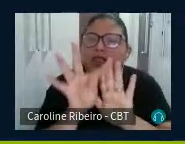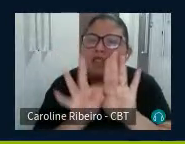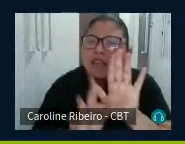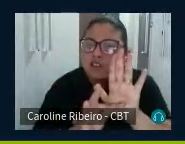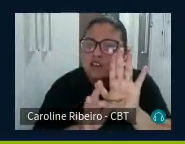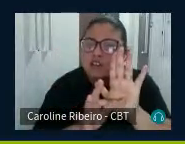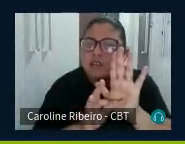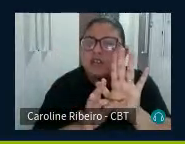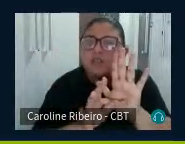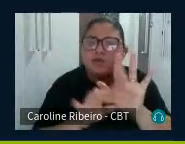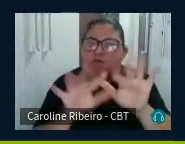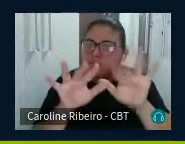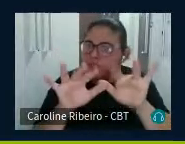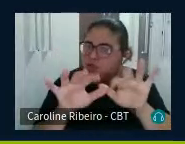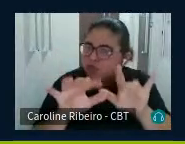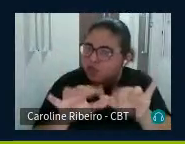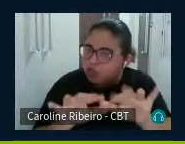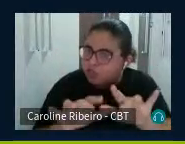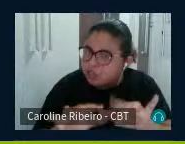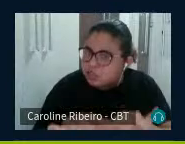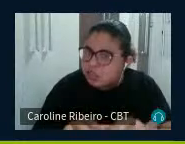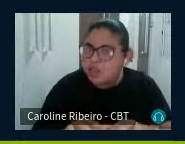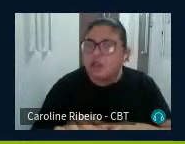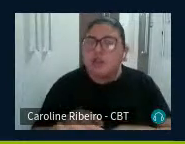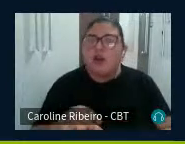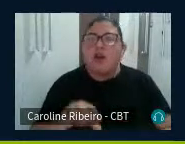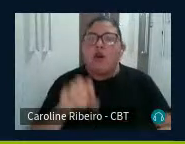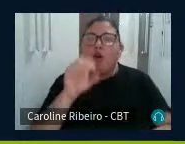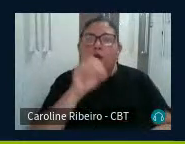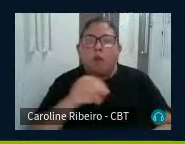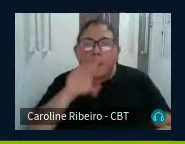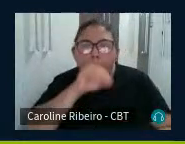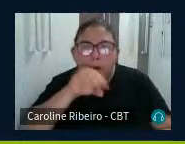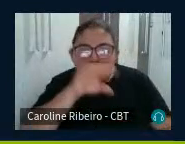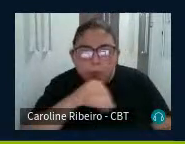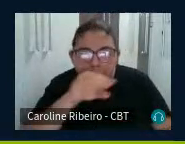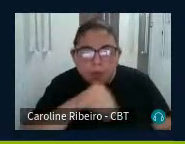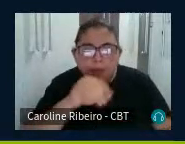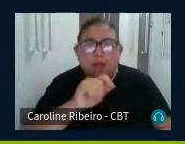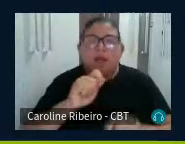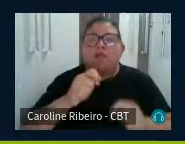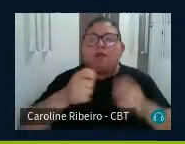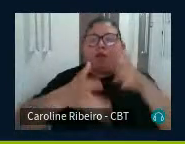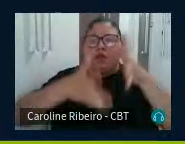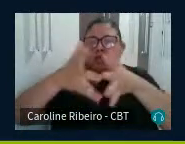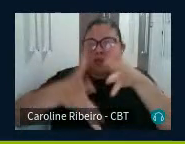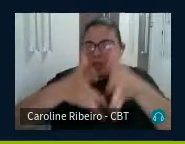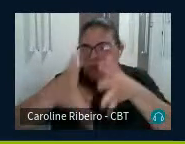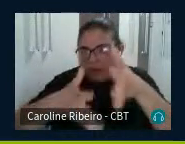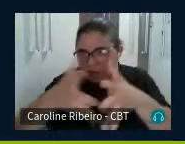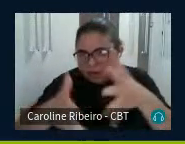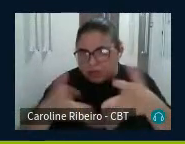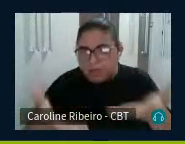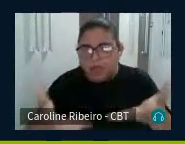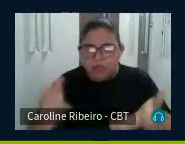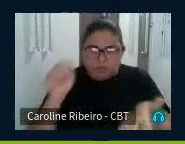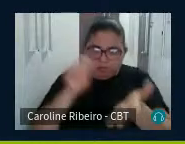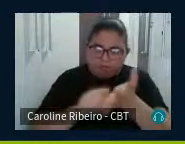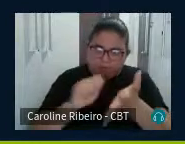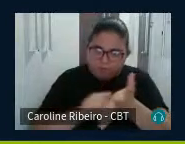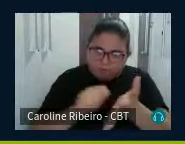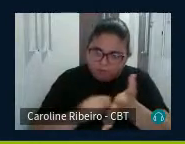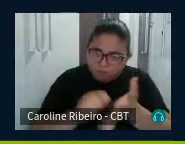com textos escritos, textos orais, sinalizados, para a gente dar suporte ali no papel.